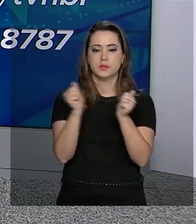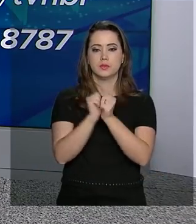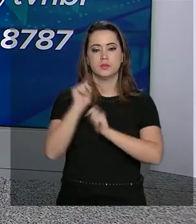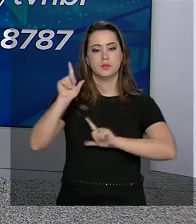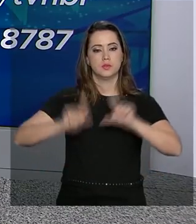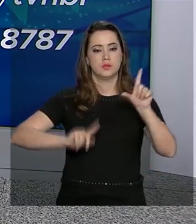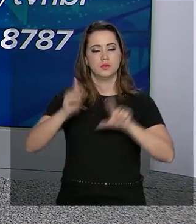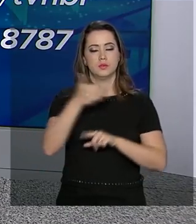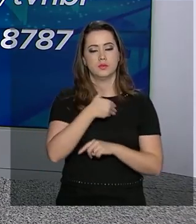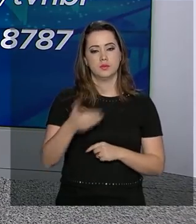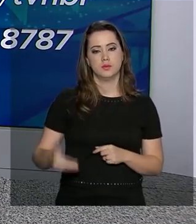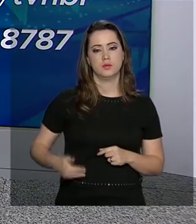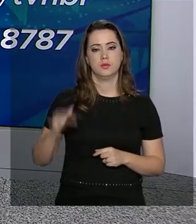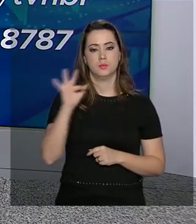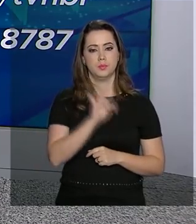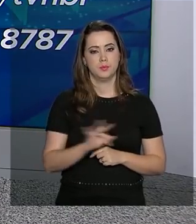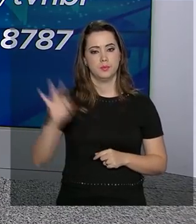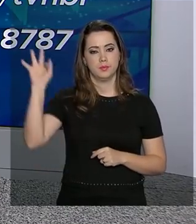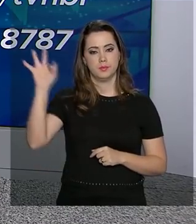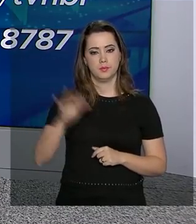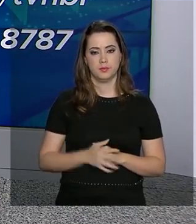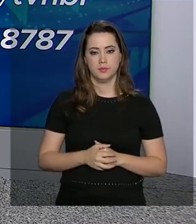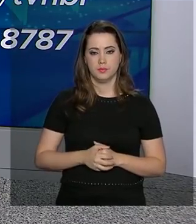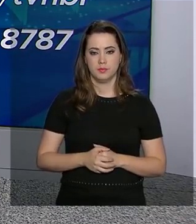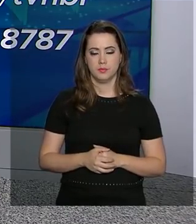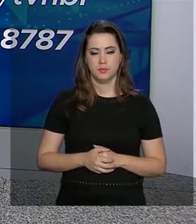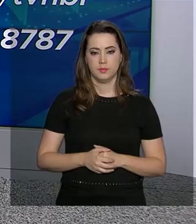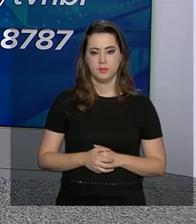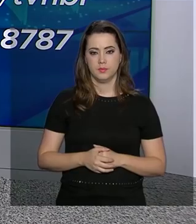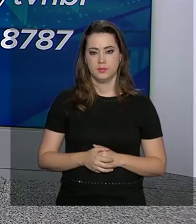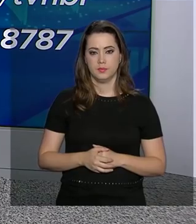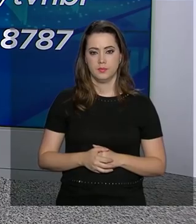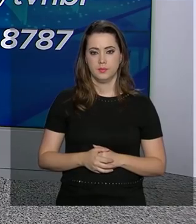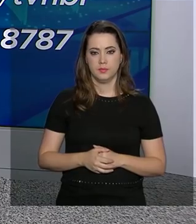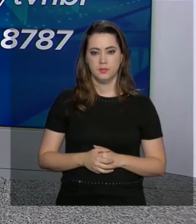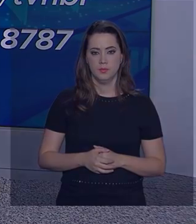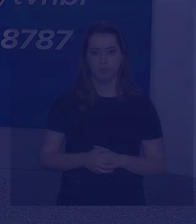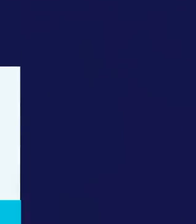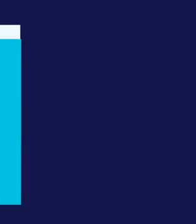para você e continue com a gente na NBR e a TV do Governo Federal.